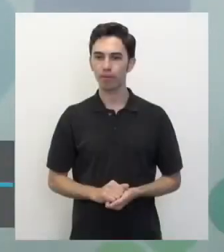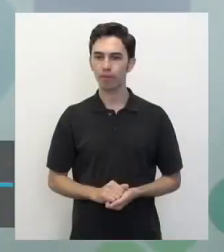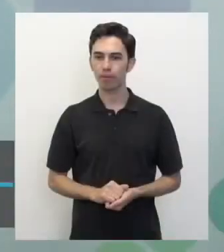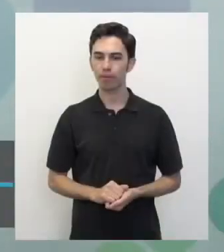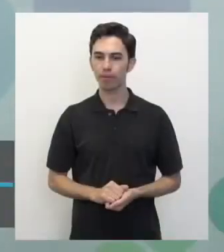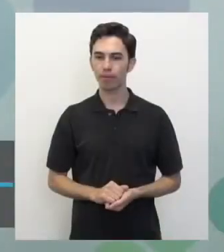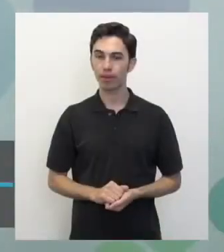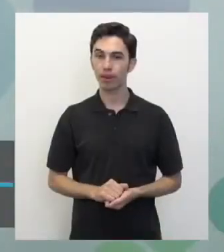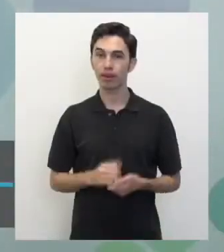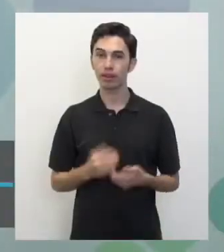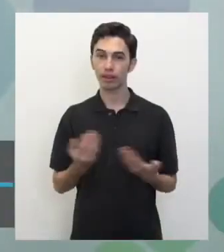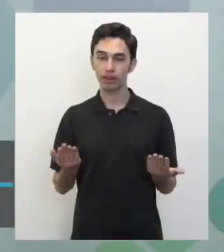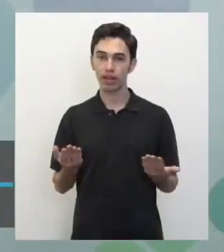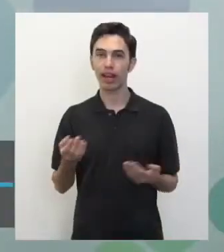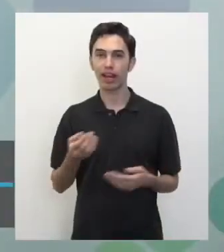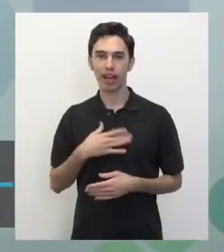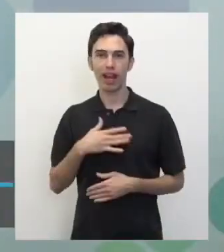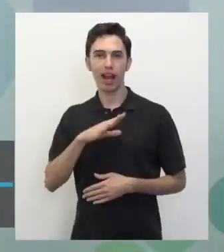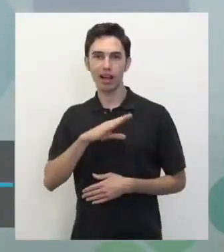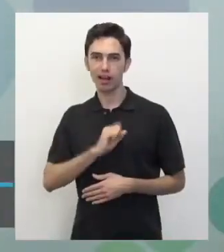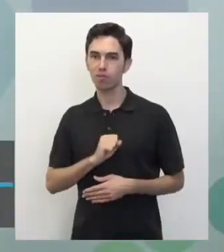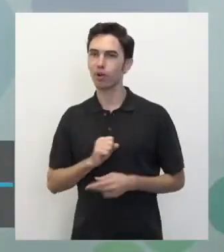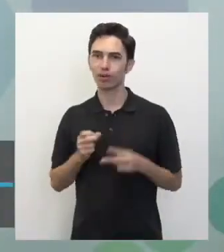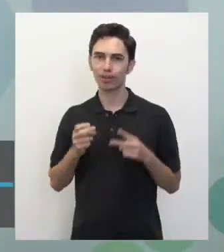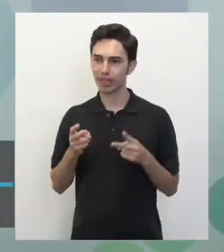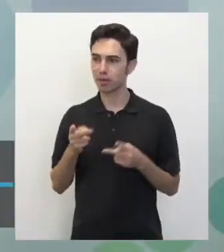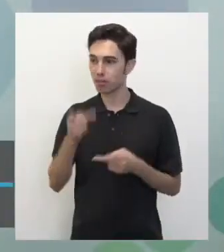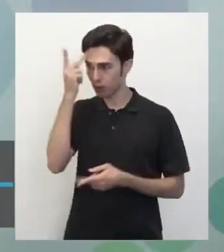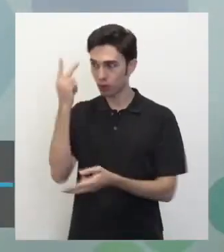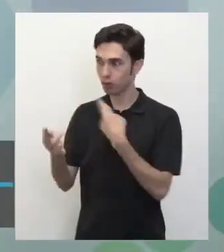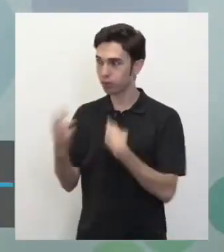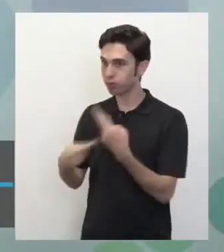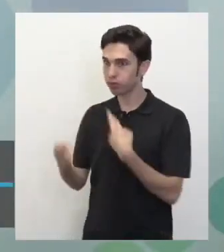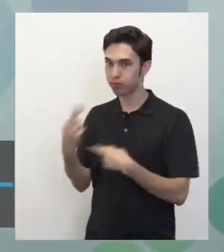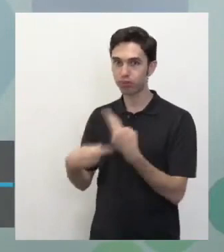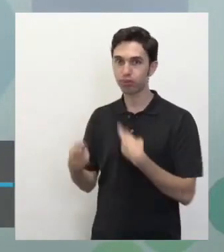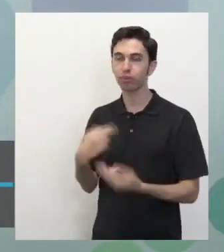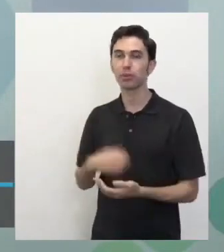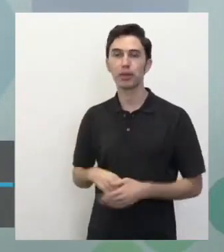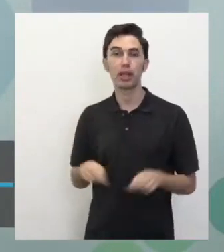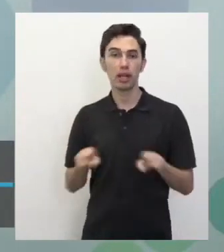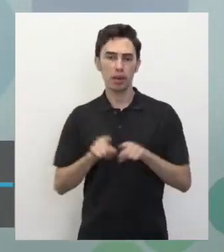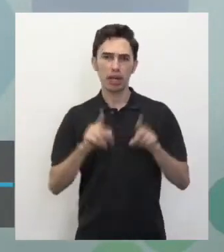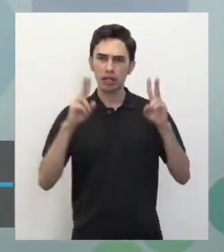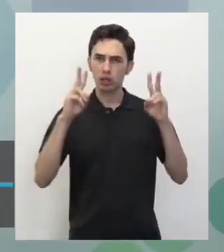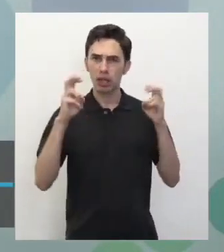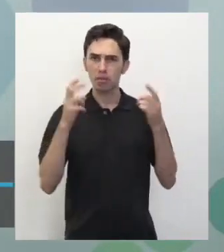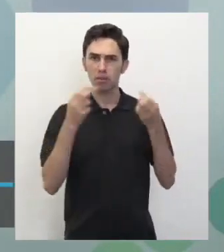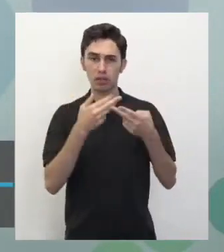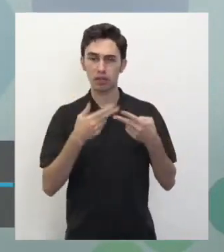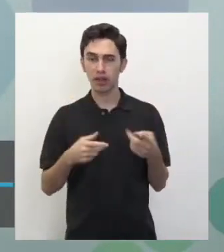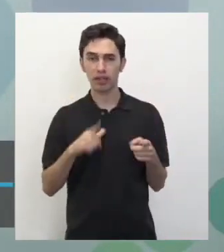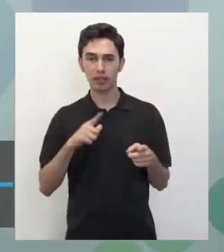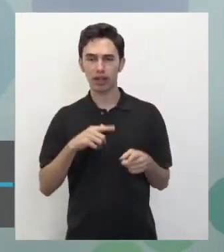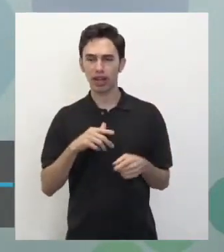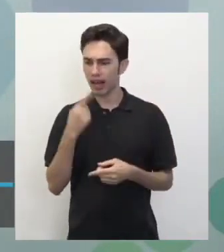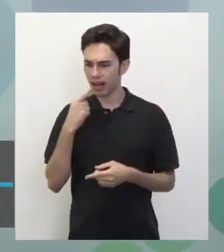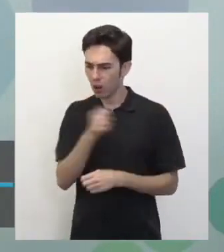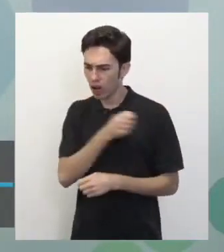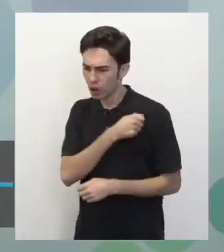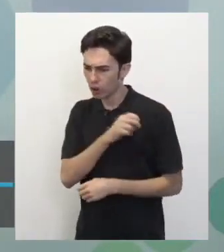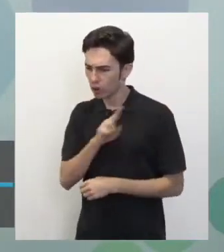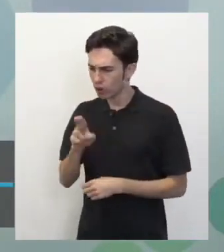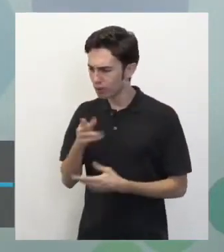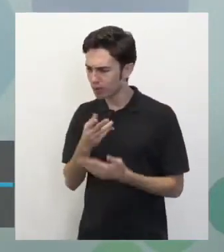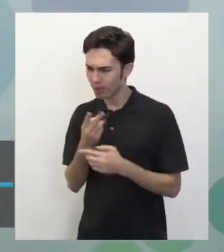E a Amor ganhou aqui em disparada. Eles falam também todos os temas. E tem um aluno que eu perdi o nome dele, mas ele fala em